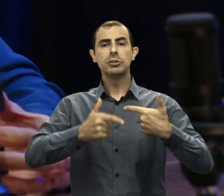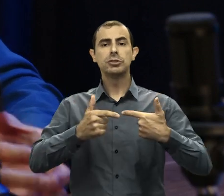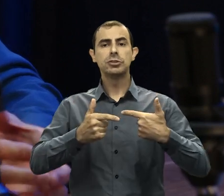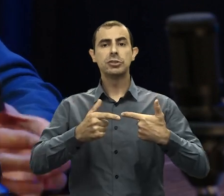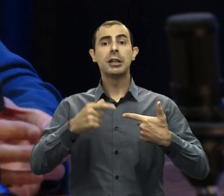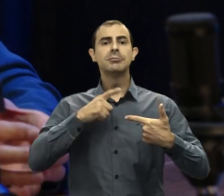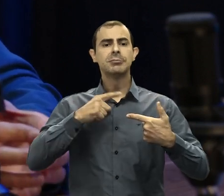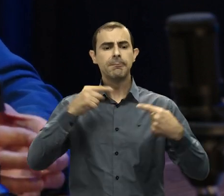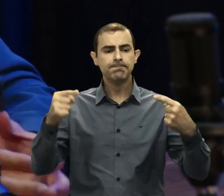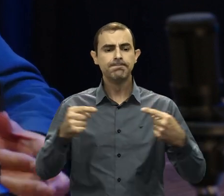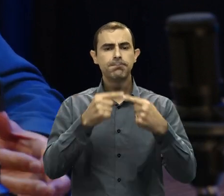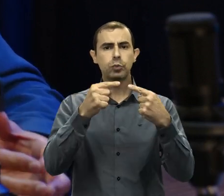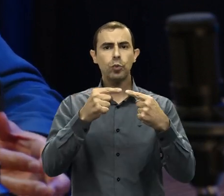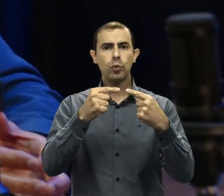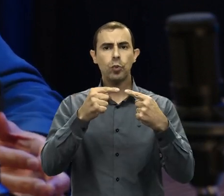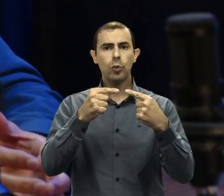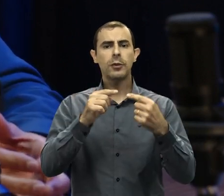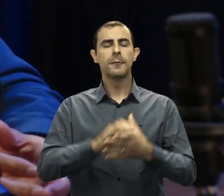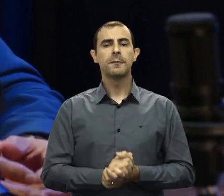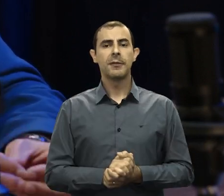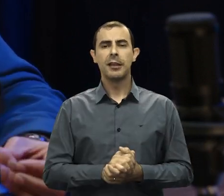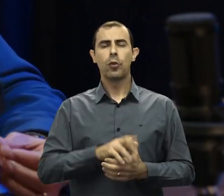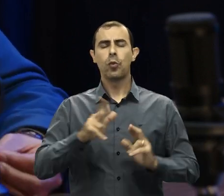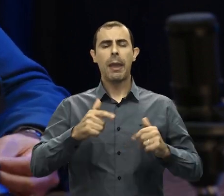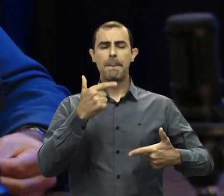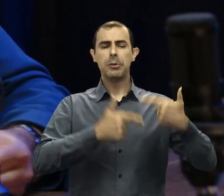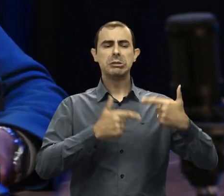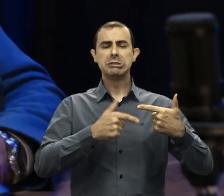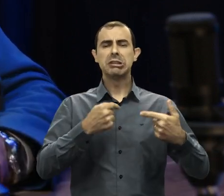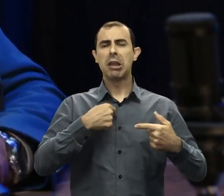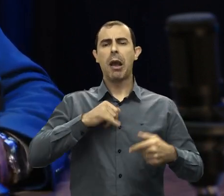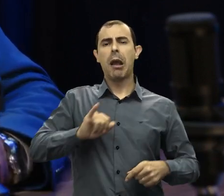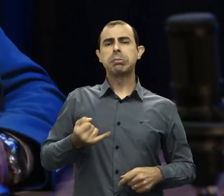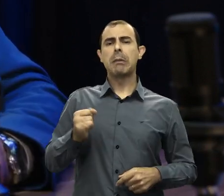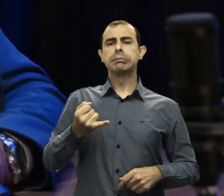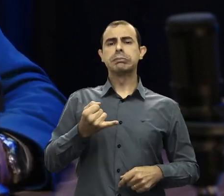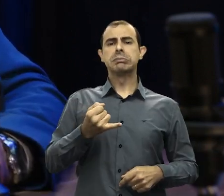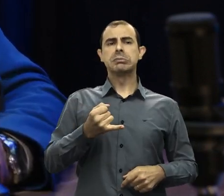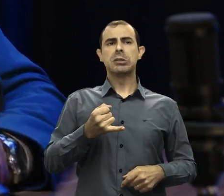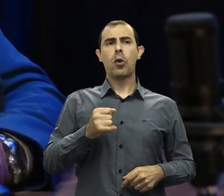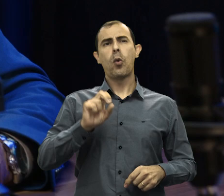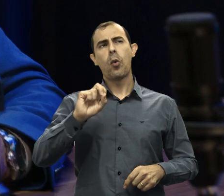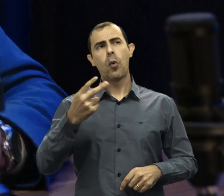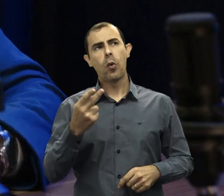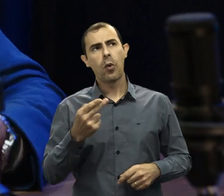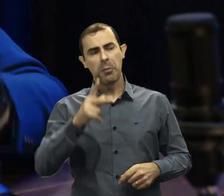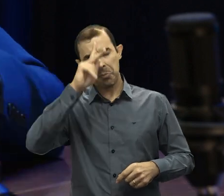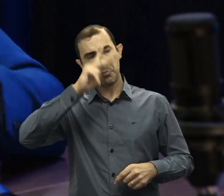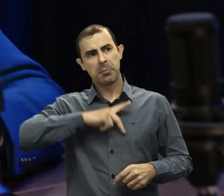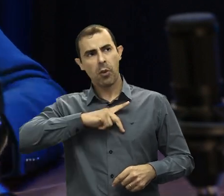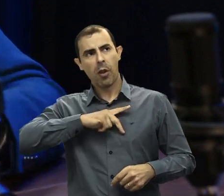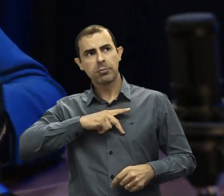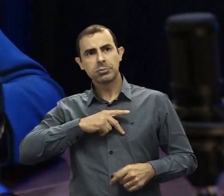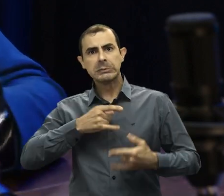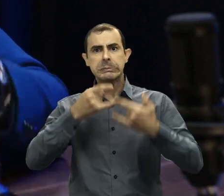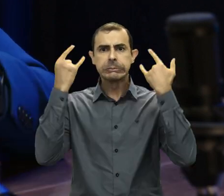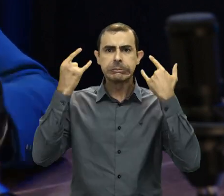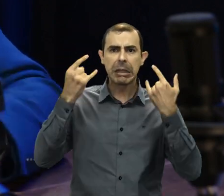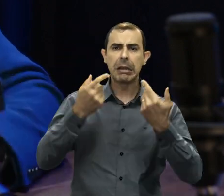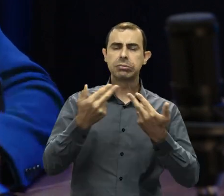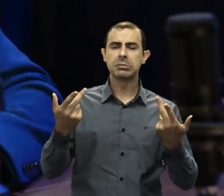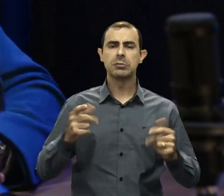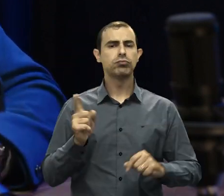política com propósito, né? Então, eu não estou na política para ter um benefício pessoal, para